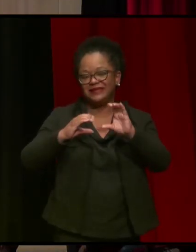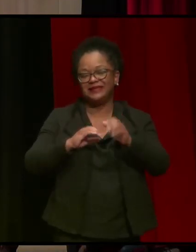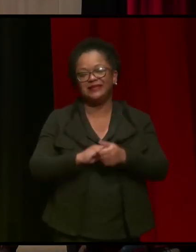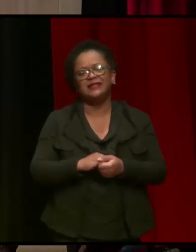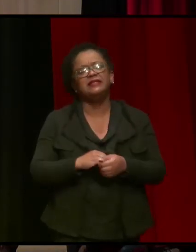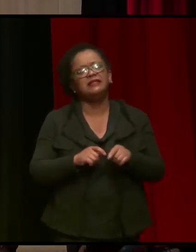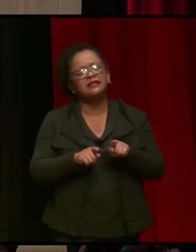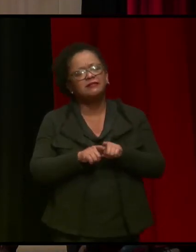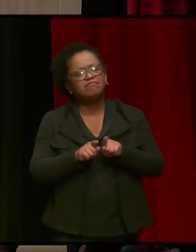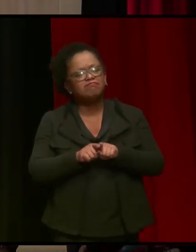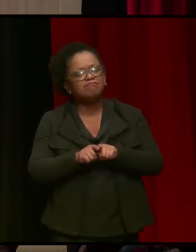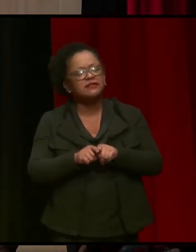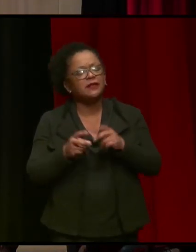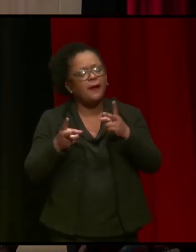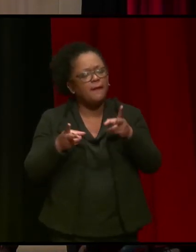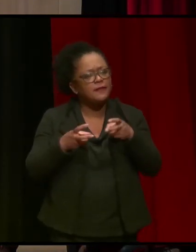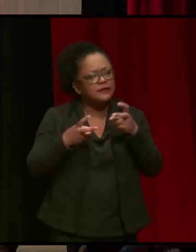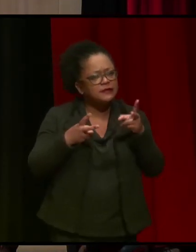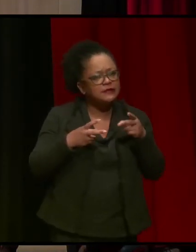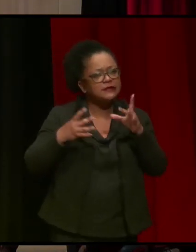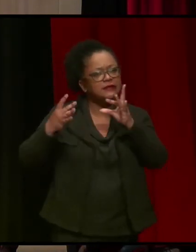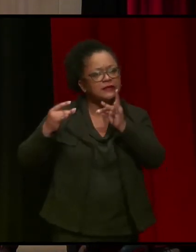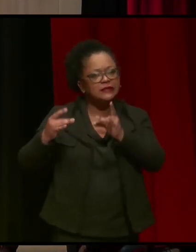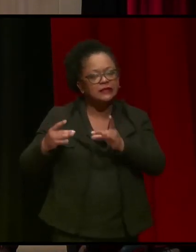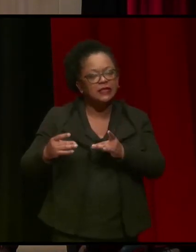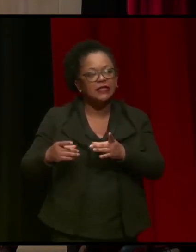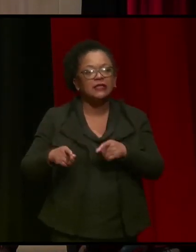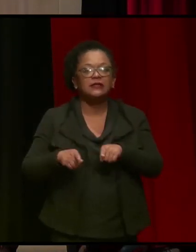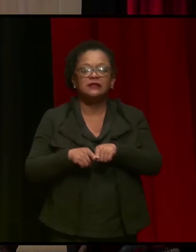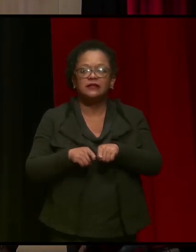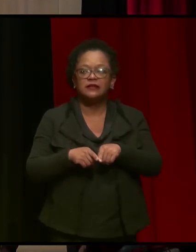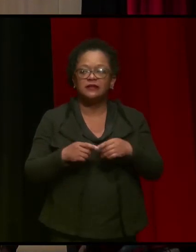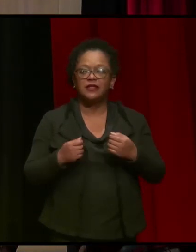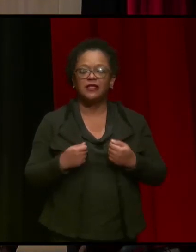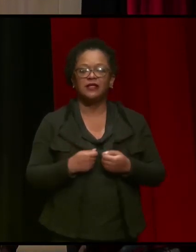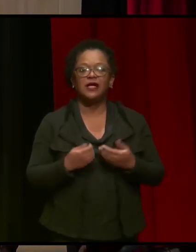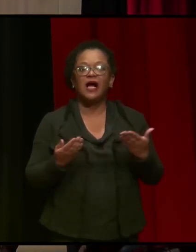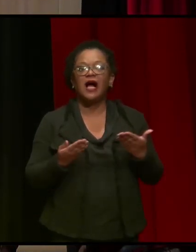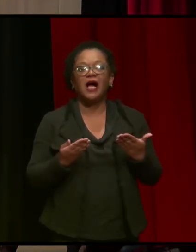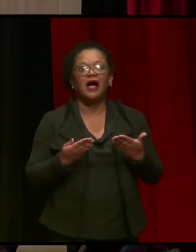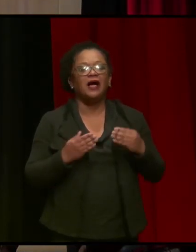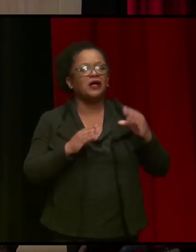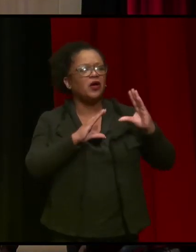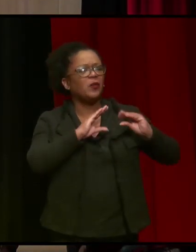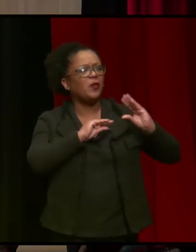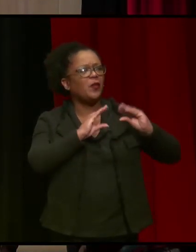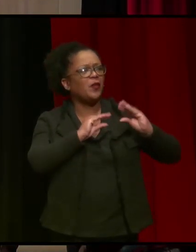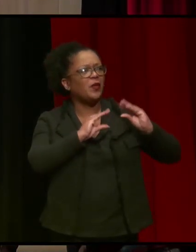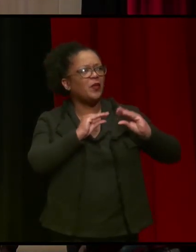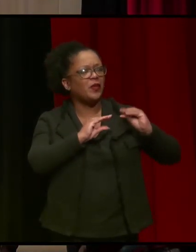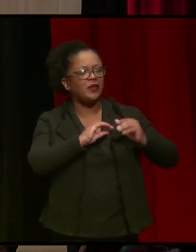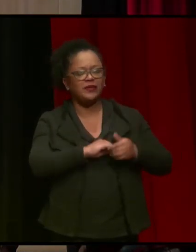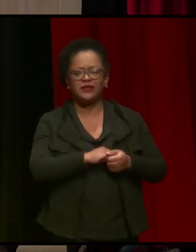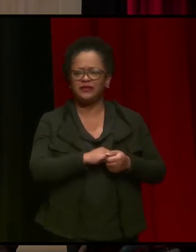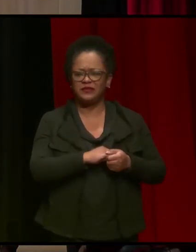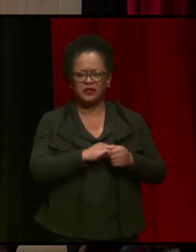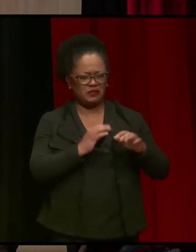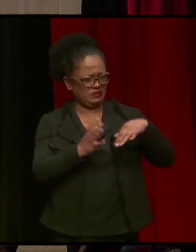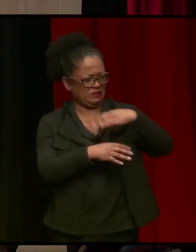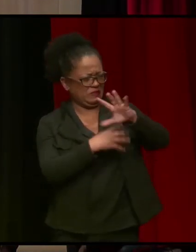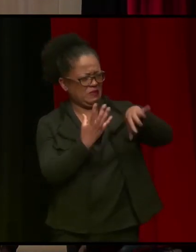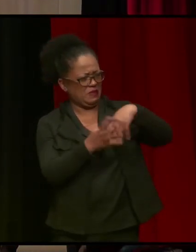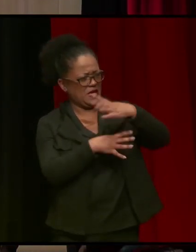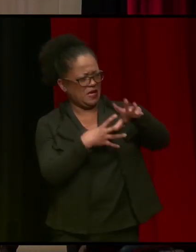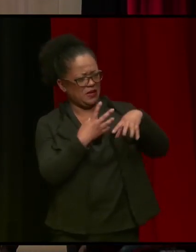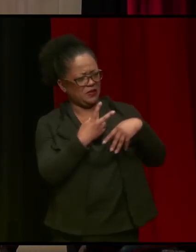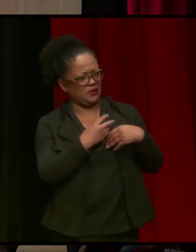cego também. Quer dizer, o surdo tem que saber, agora nós vamos cantar. Porque está todo mundo abrindo a boca e fechando, ele acha que está todo mundo... O surdo falou assim, é uma bagunça, a igreja, todo mundo fala